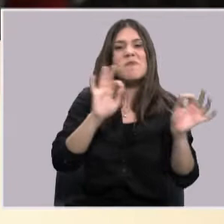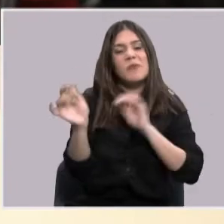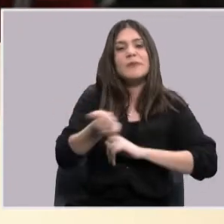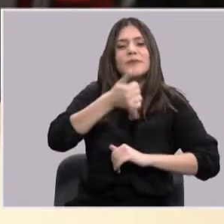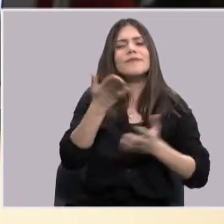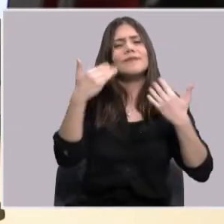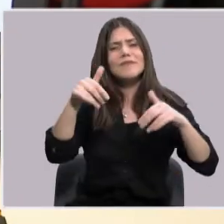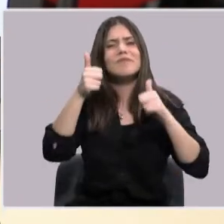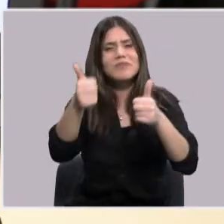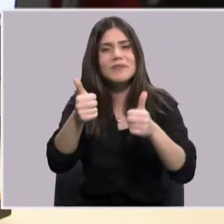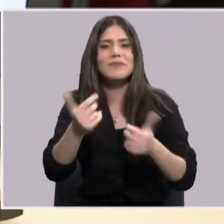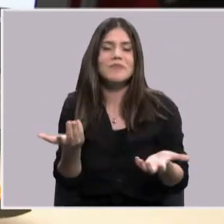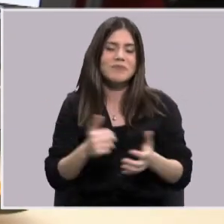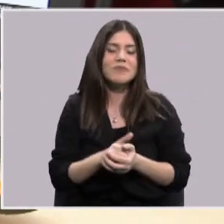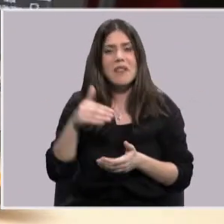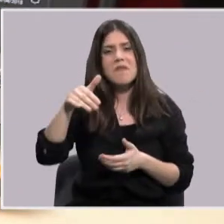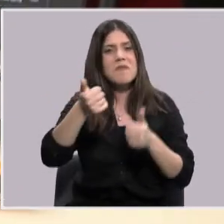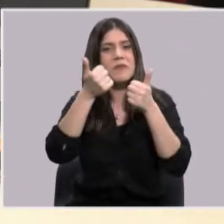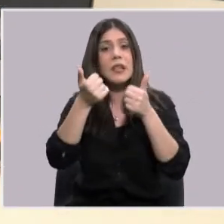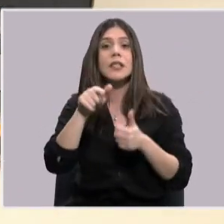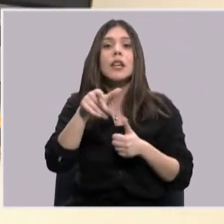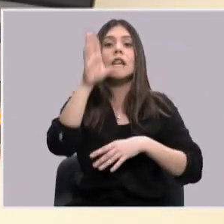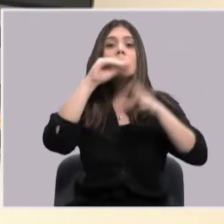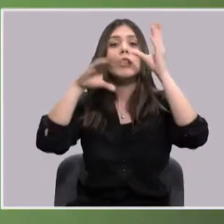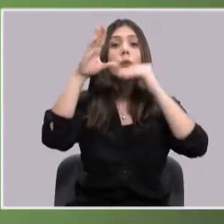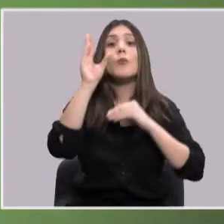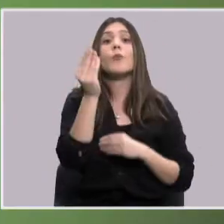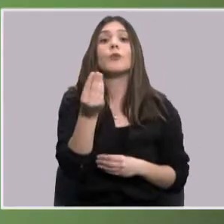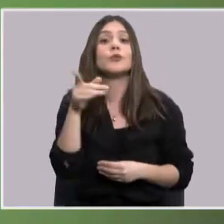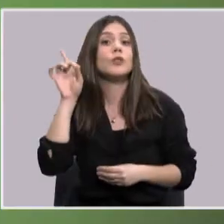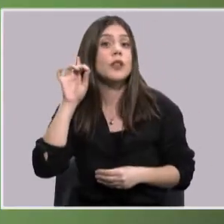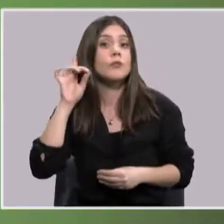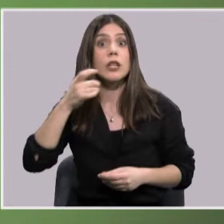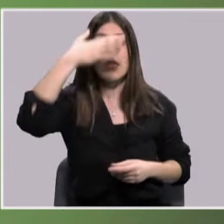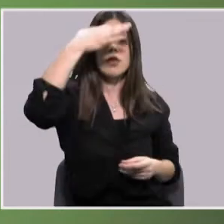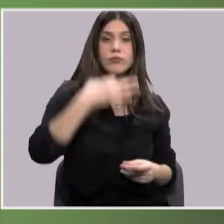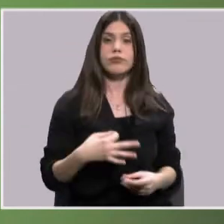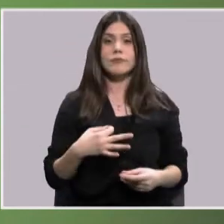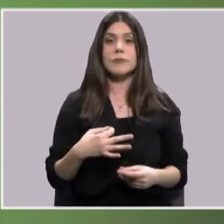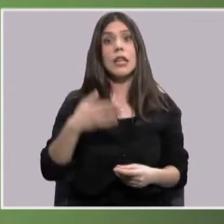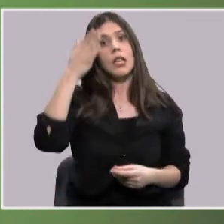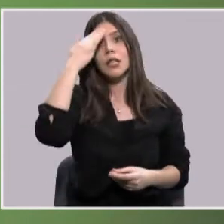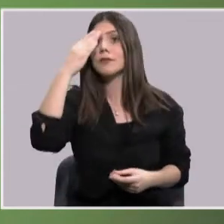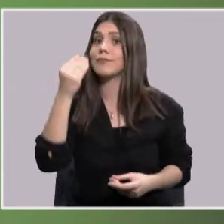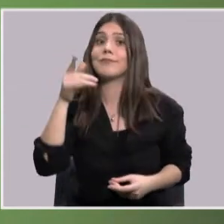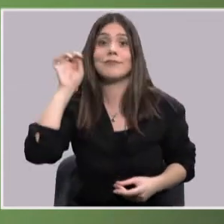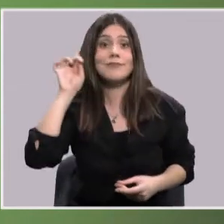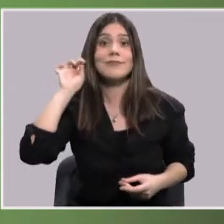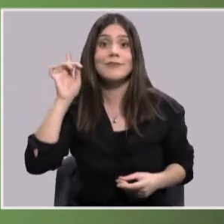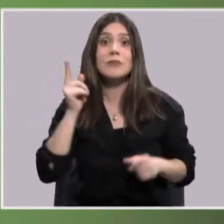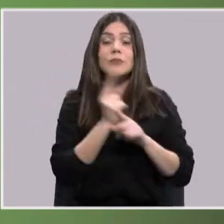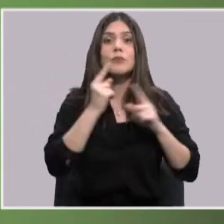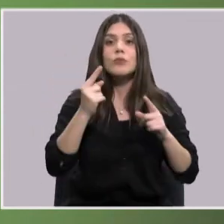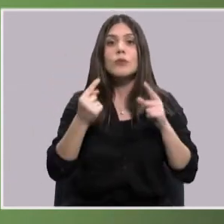um bocadinho melhor, mas funcionou bem. Acima de tudo aprendemos muito sobre a importância da postura, que acho que é